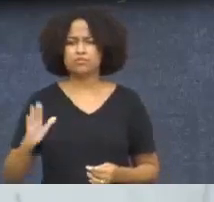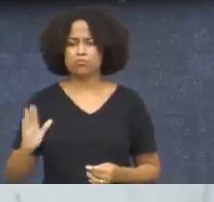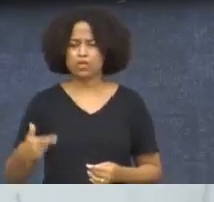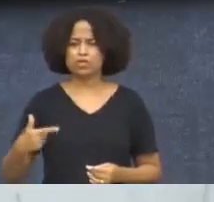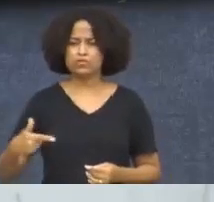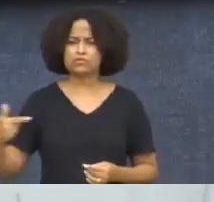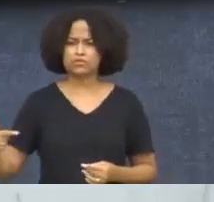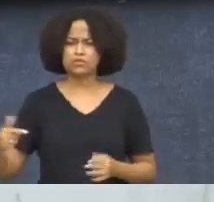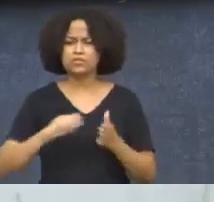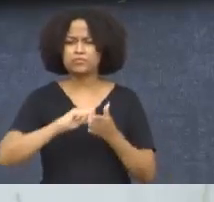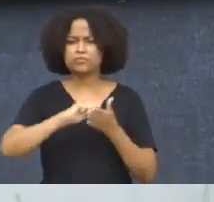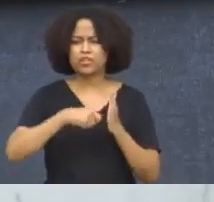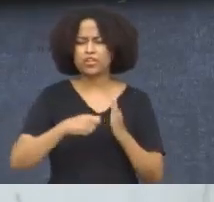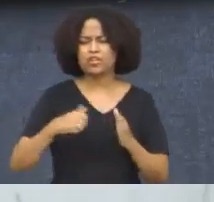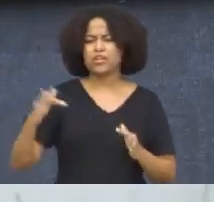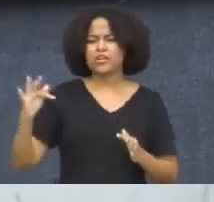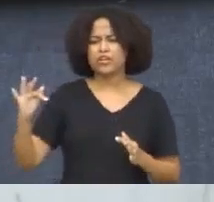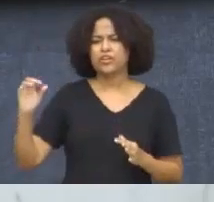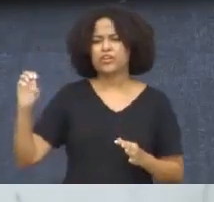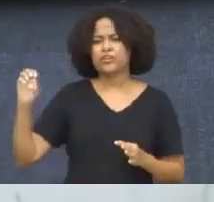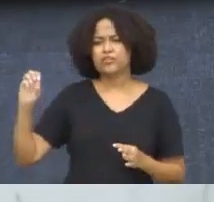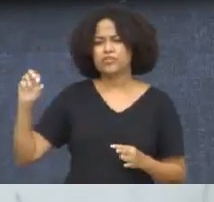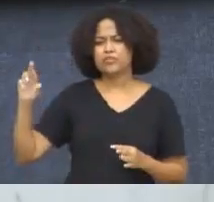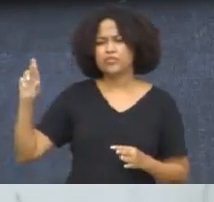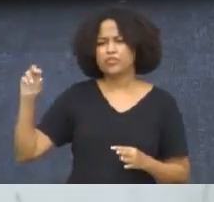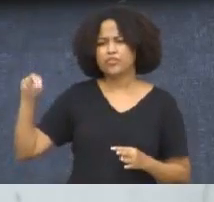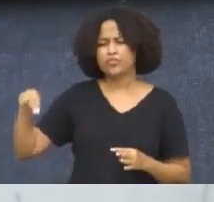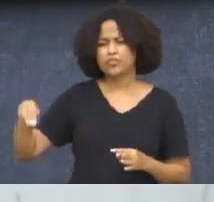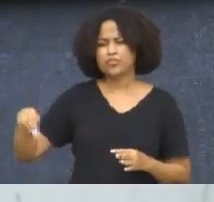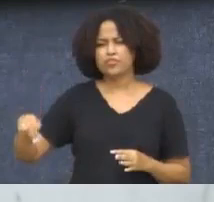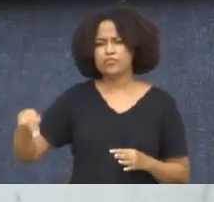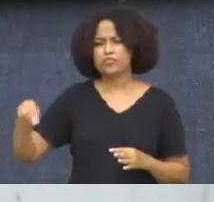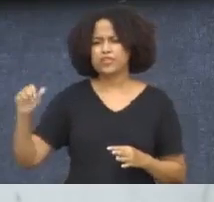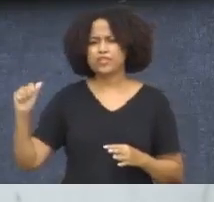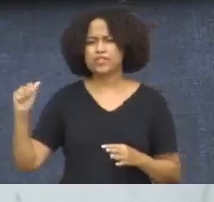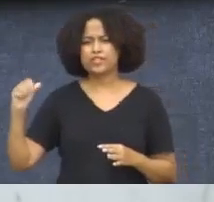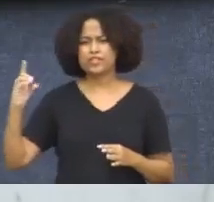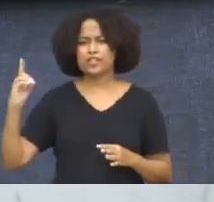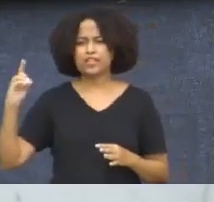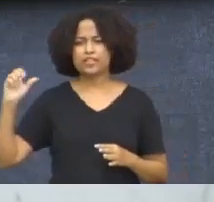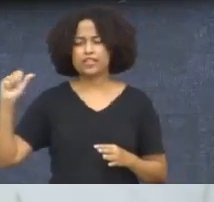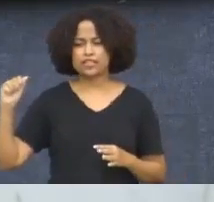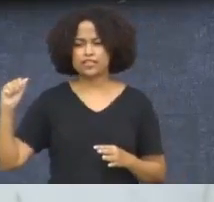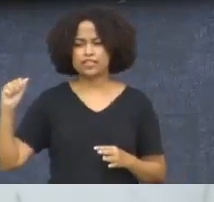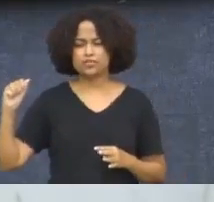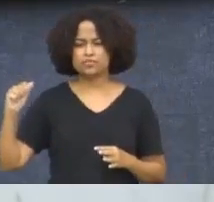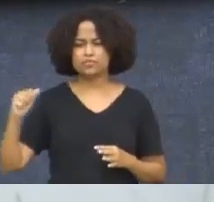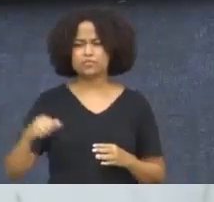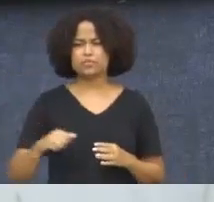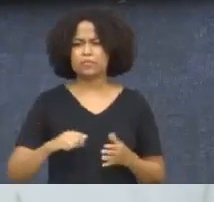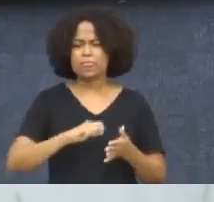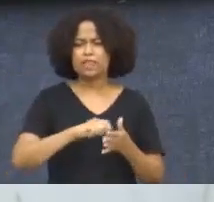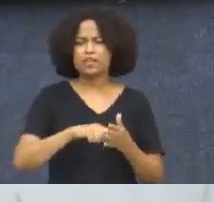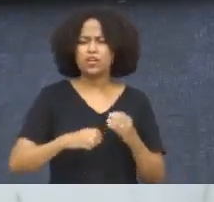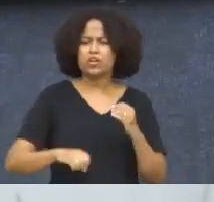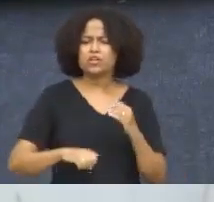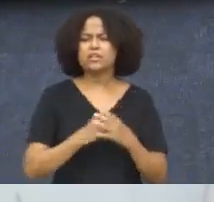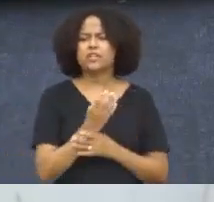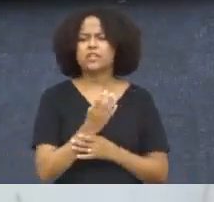372/2022, autoria vereador Fernanda Pereira Altoé. Emenda institui política